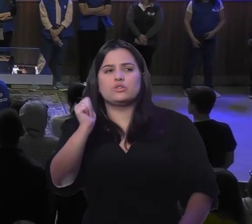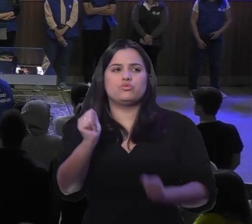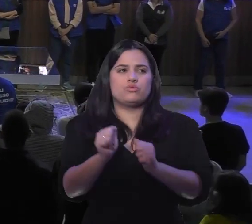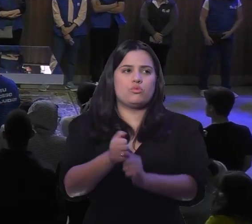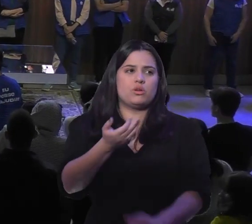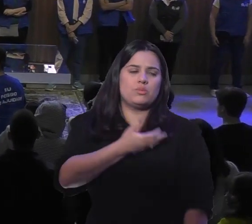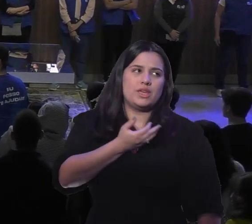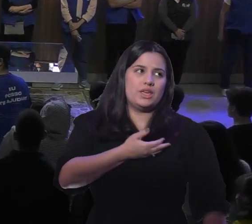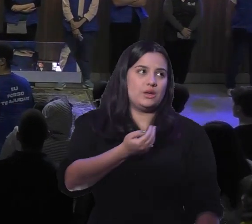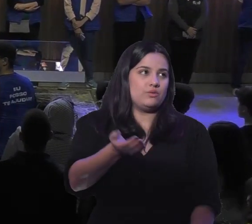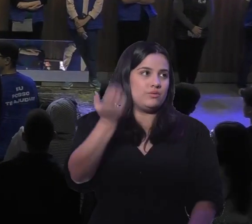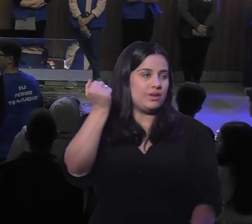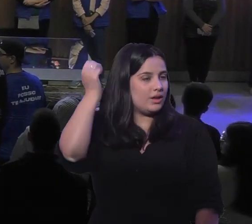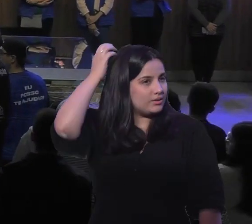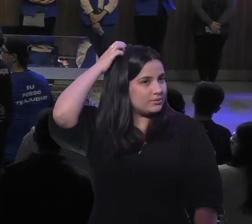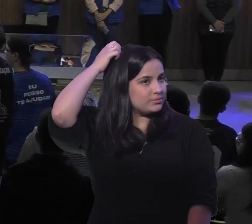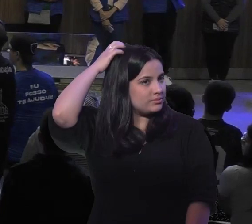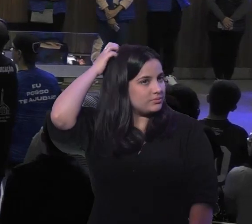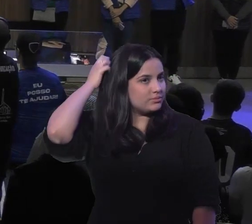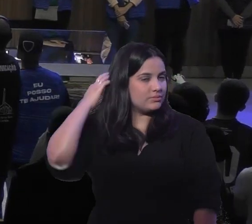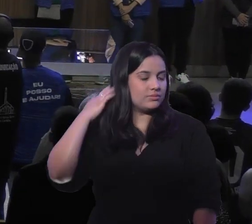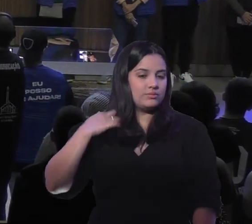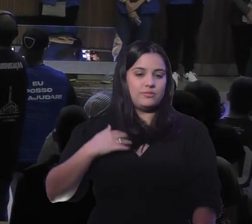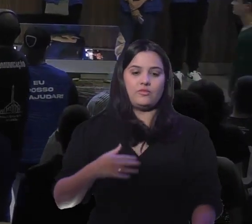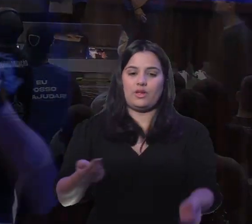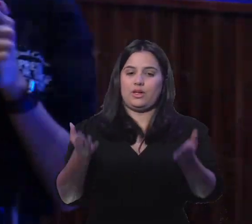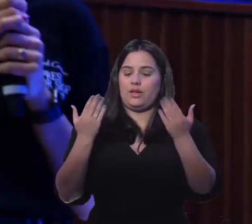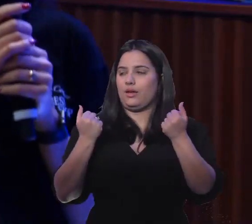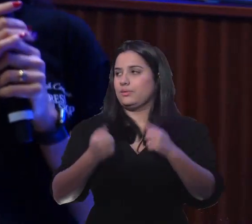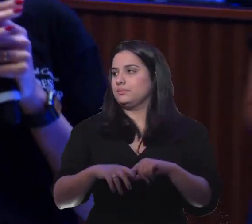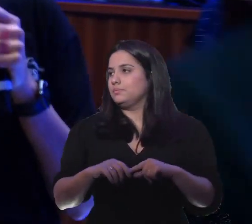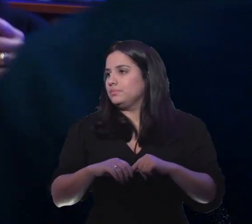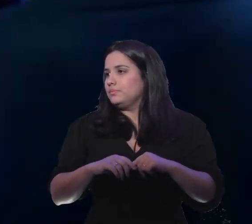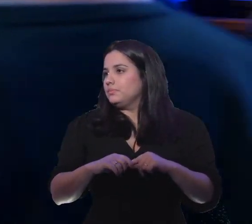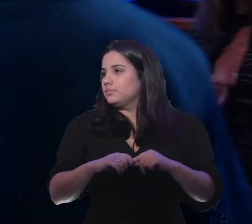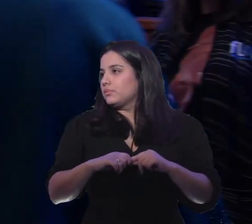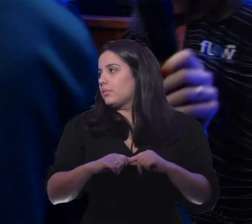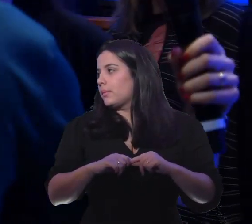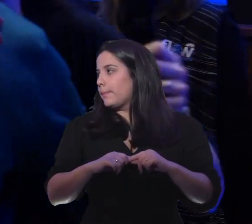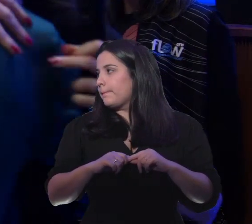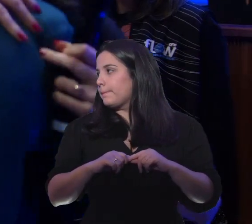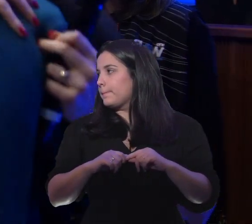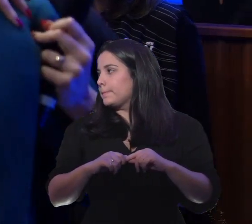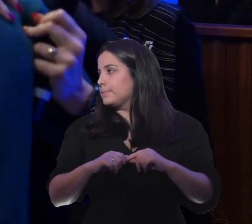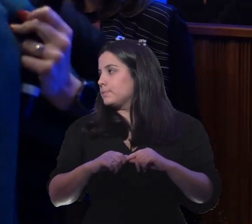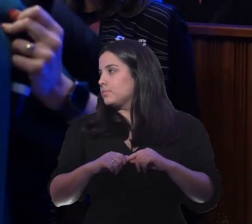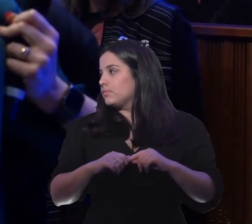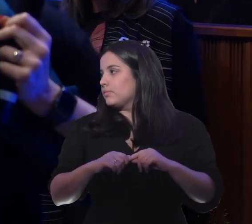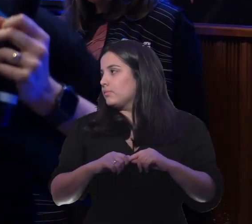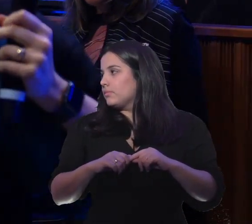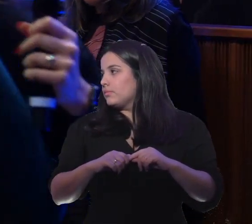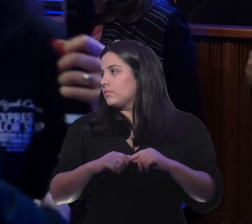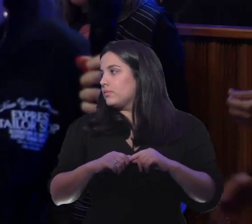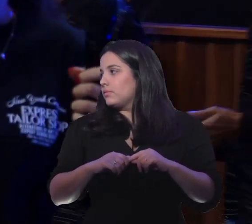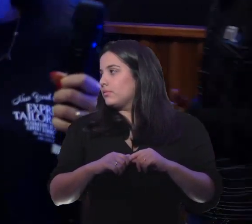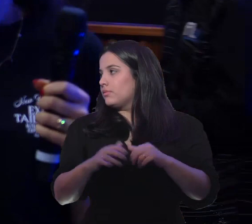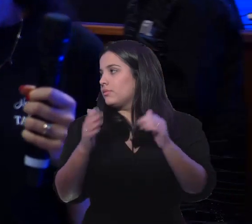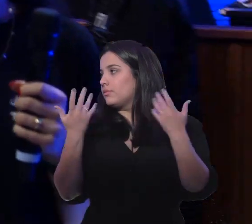vergonha. Venha receber aquilo que o Senhor tem para sua vida, amém? Amém, Deus abençoe.